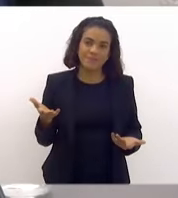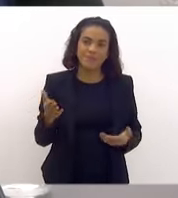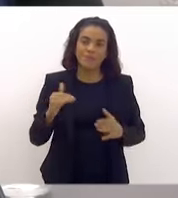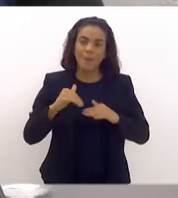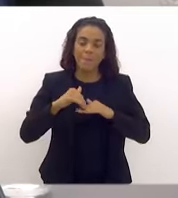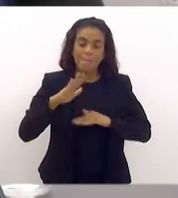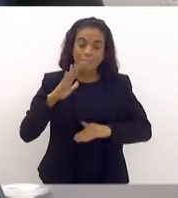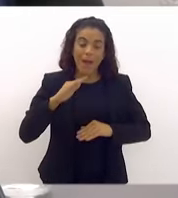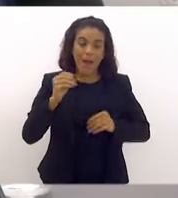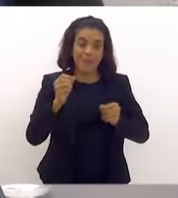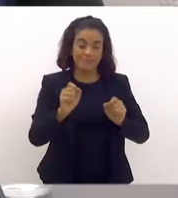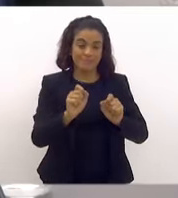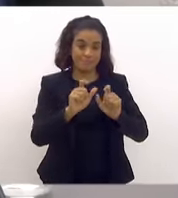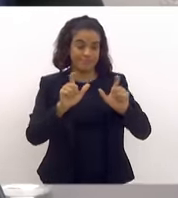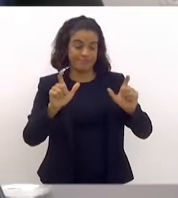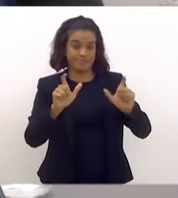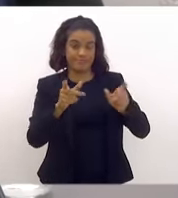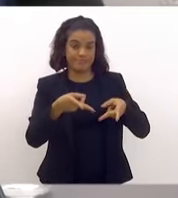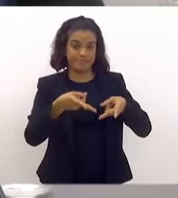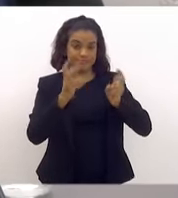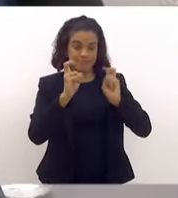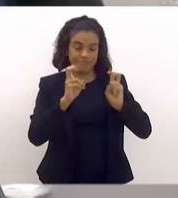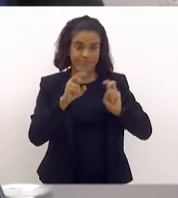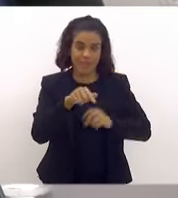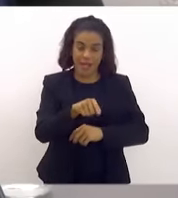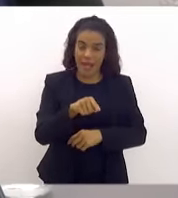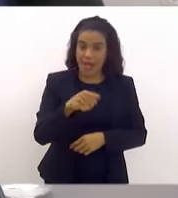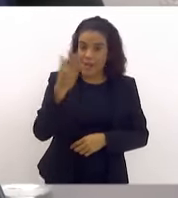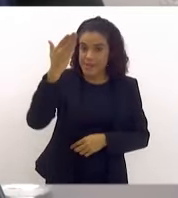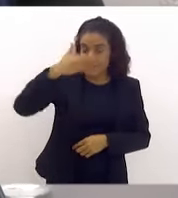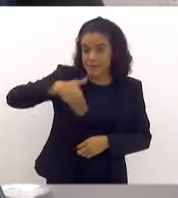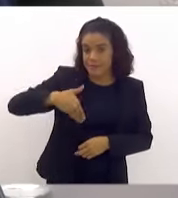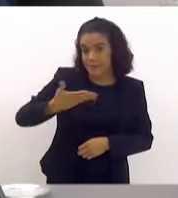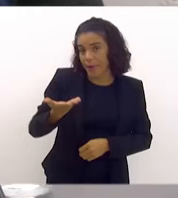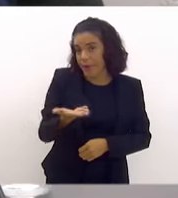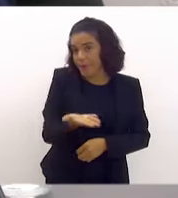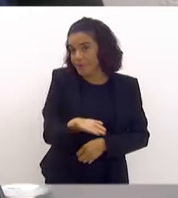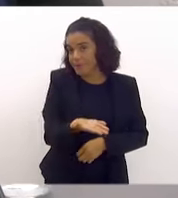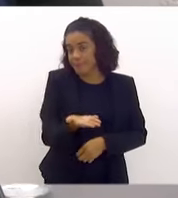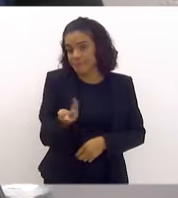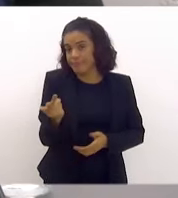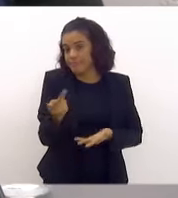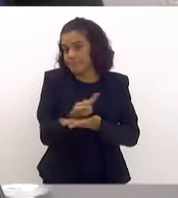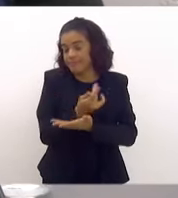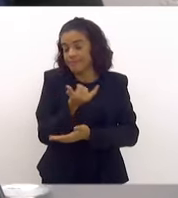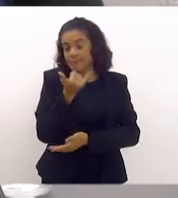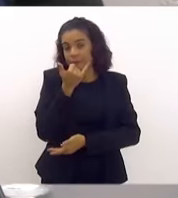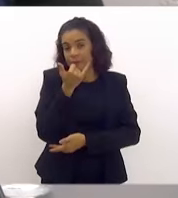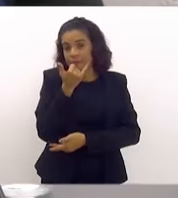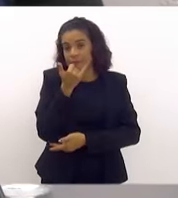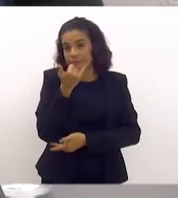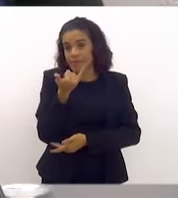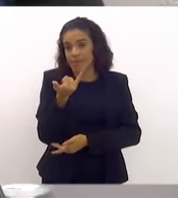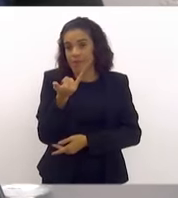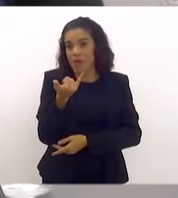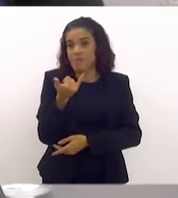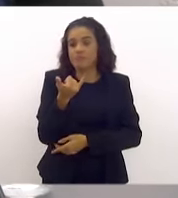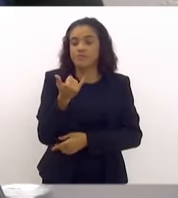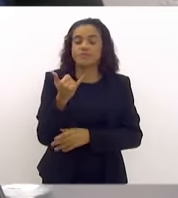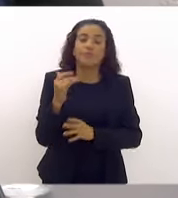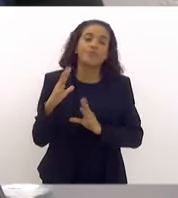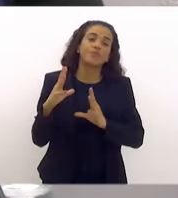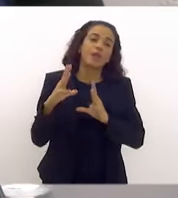gritantes que levaram a essa constatação e eu acho que de uma forma salutar a todas as